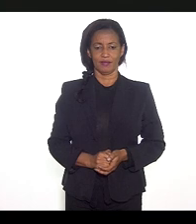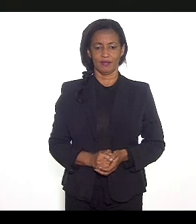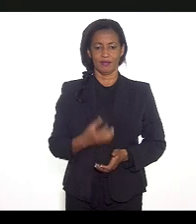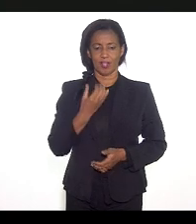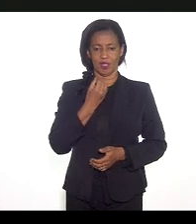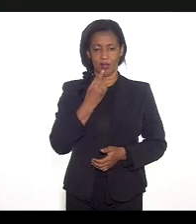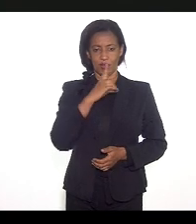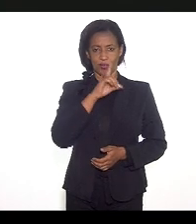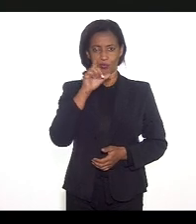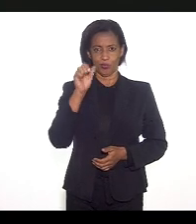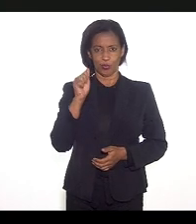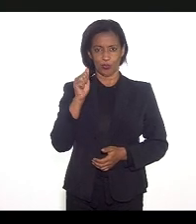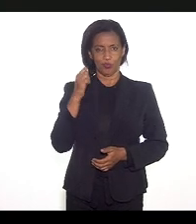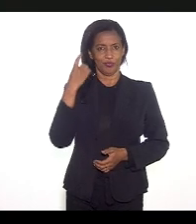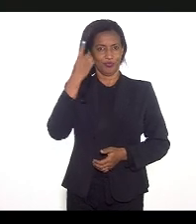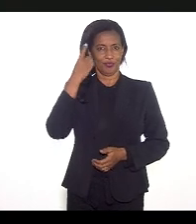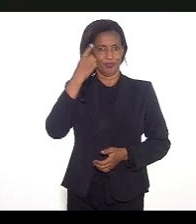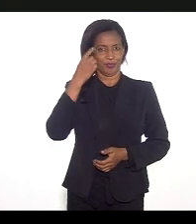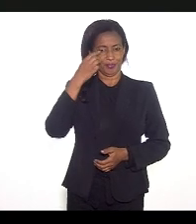Bom dia, Marcos.